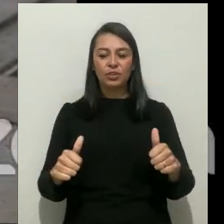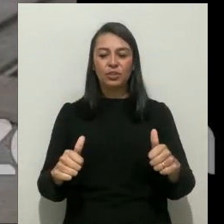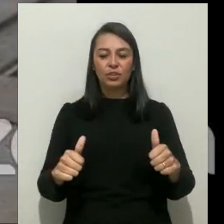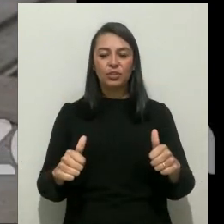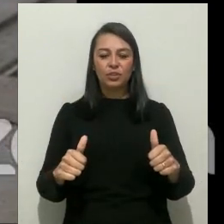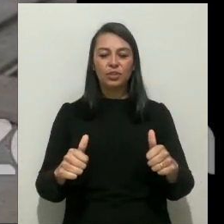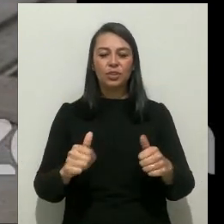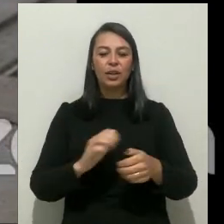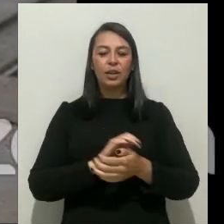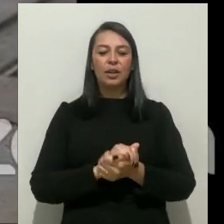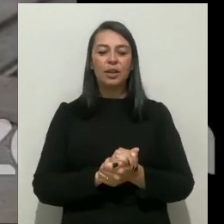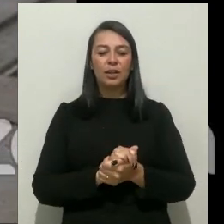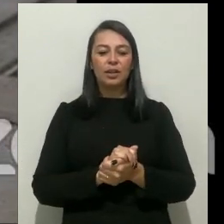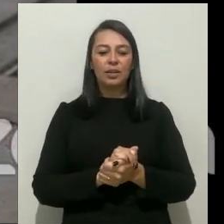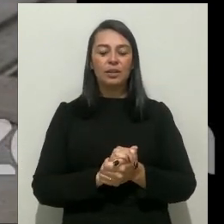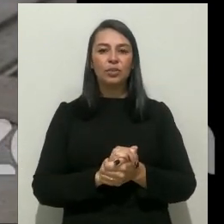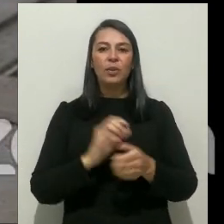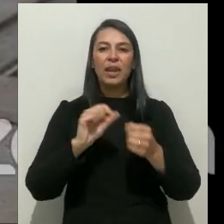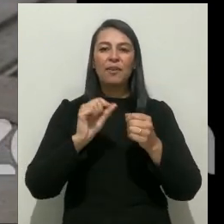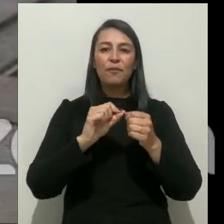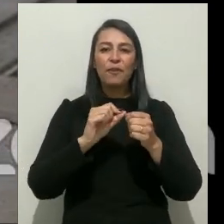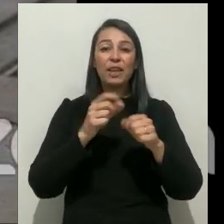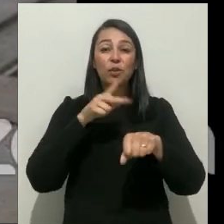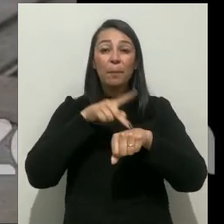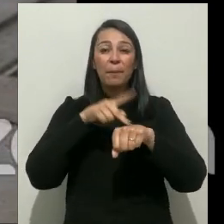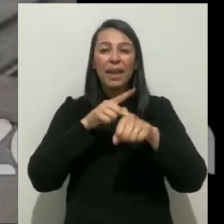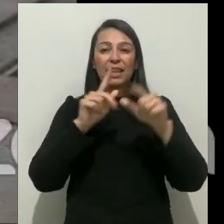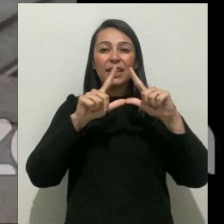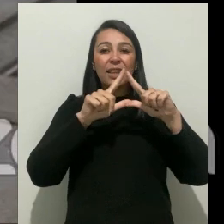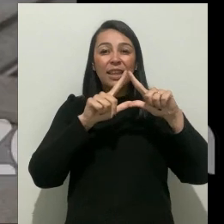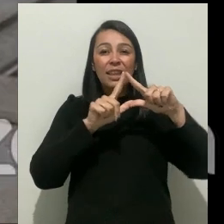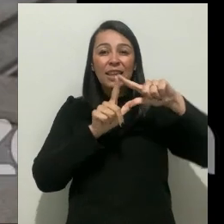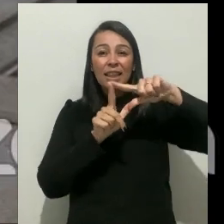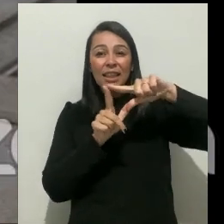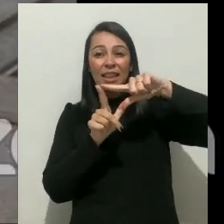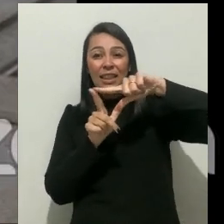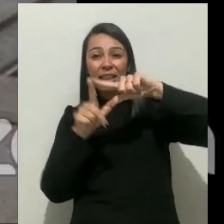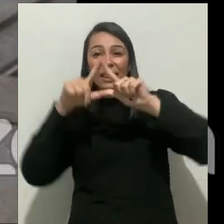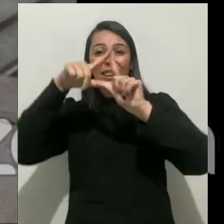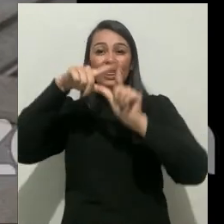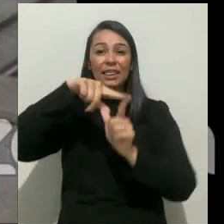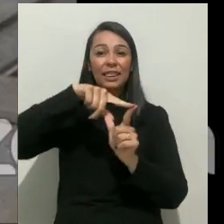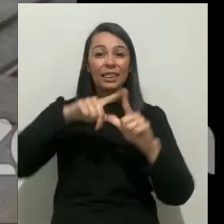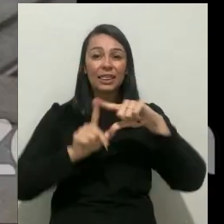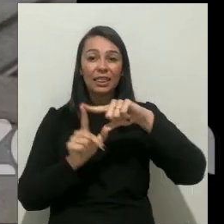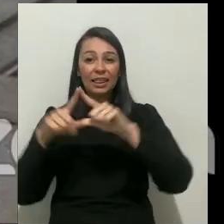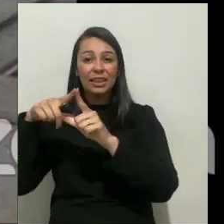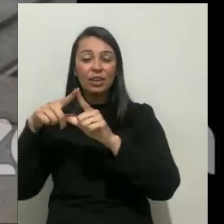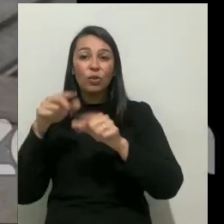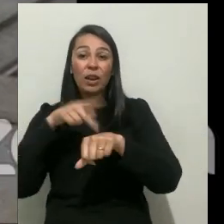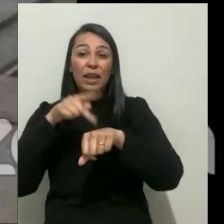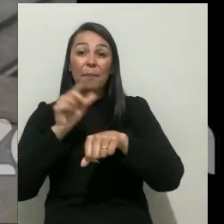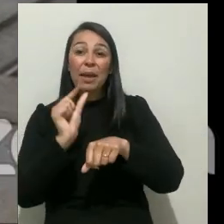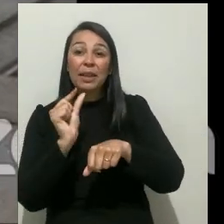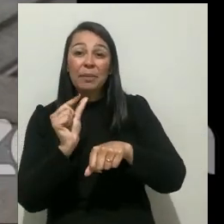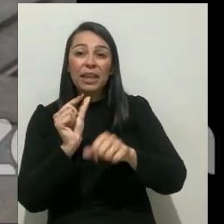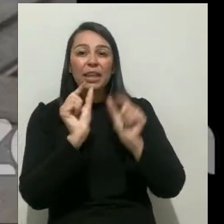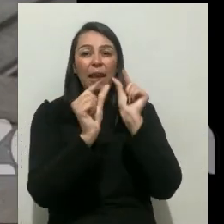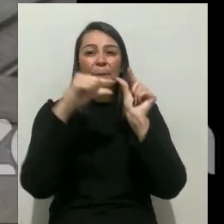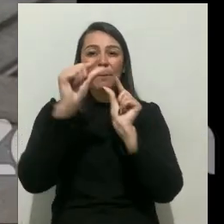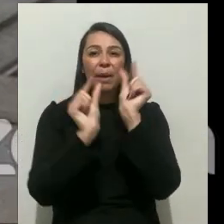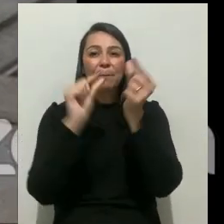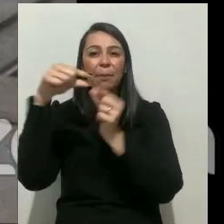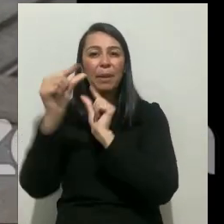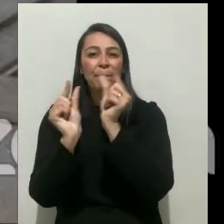sabão no formato triangular, esse mosaico em pedra, e elas são pequenininhas, né? E como que, ao mesmo tempo,